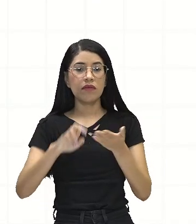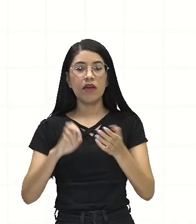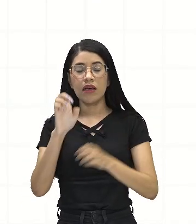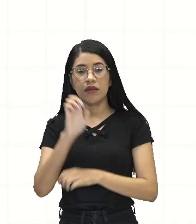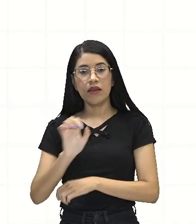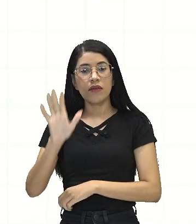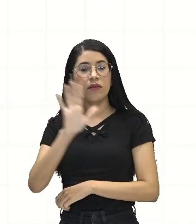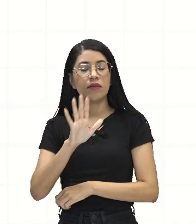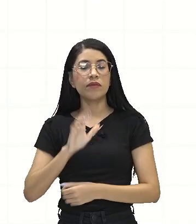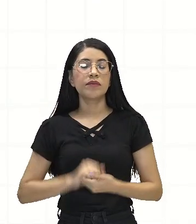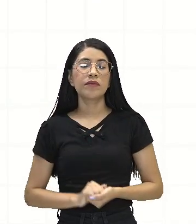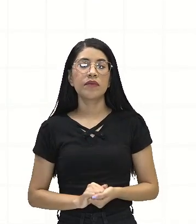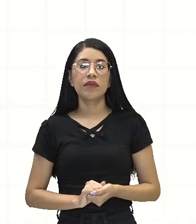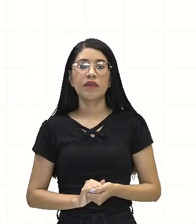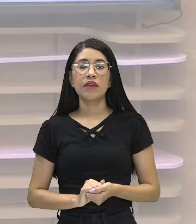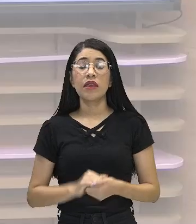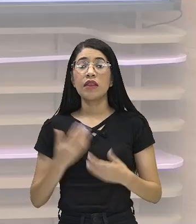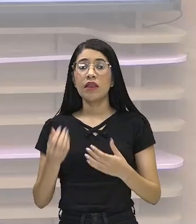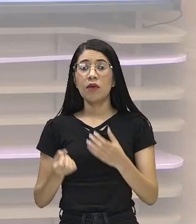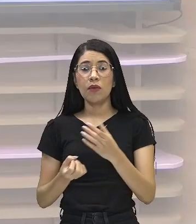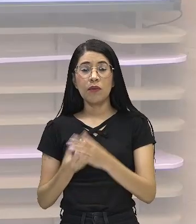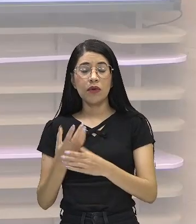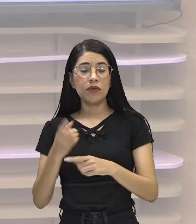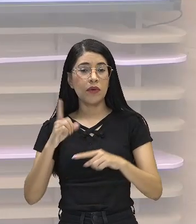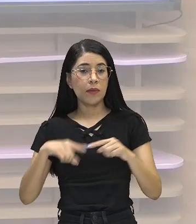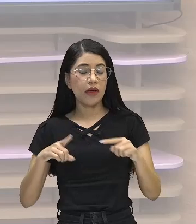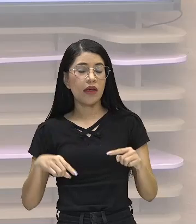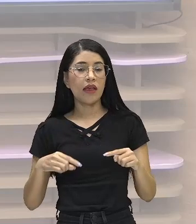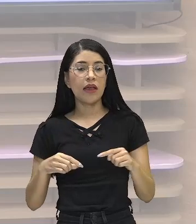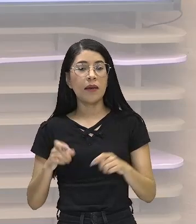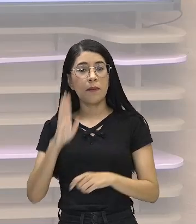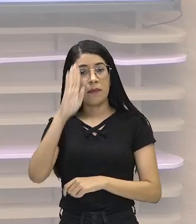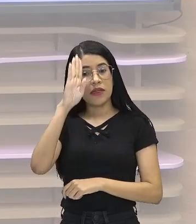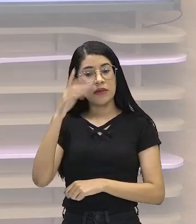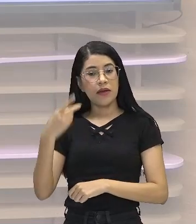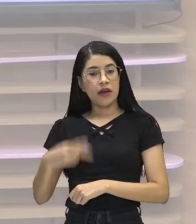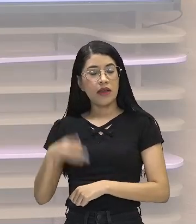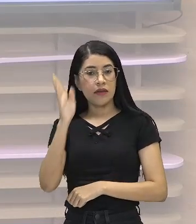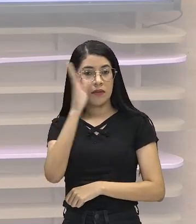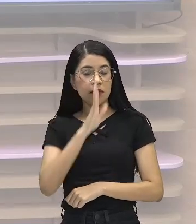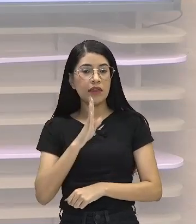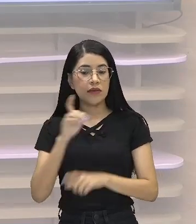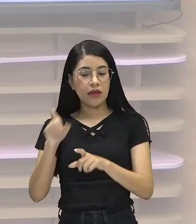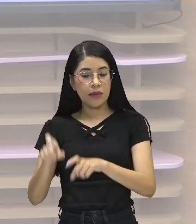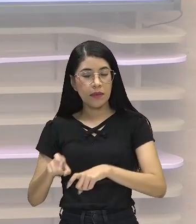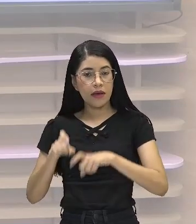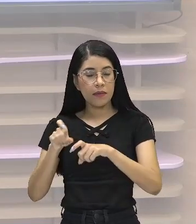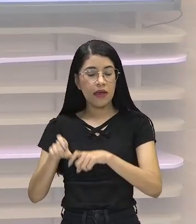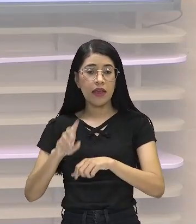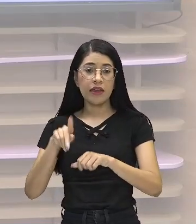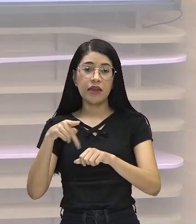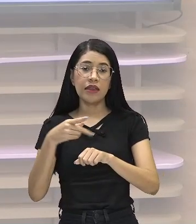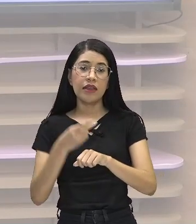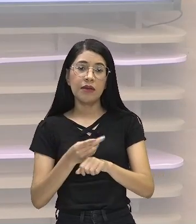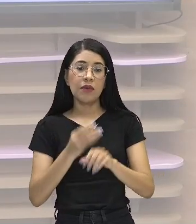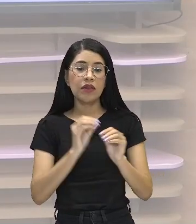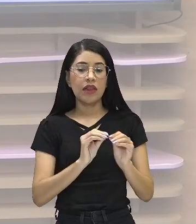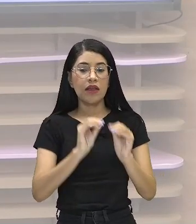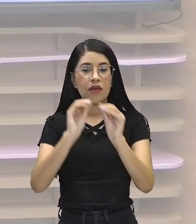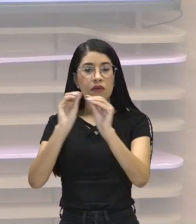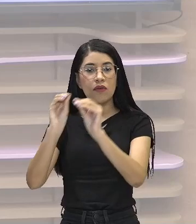a matéria-prima, ela era cultivada no território brasileiro, né, e depois ela era